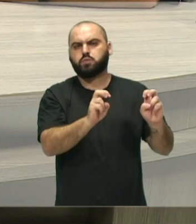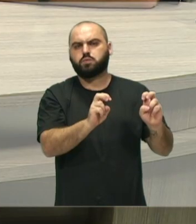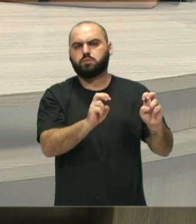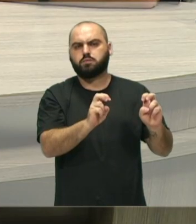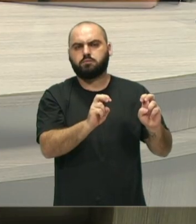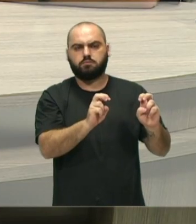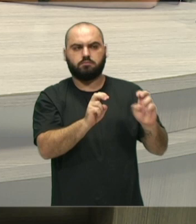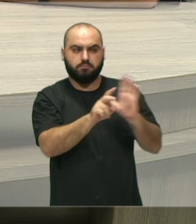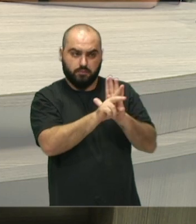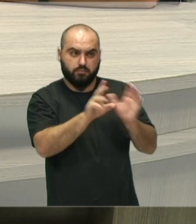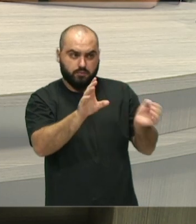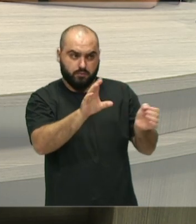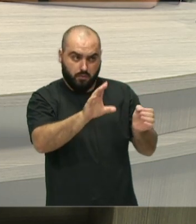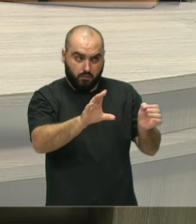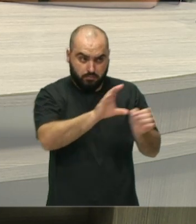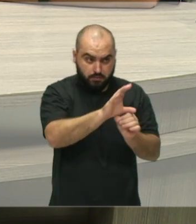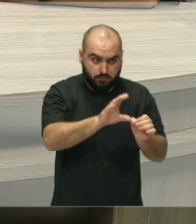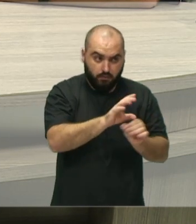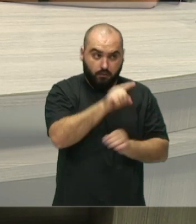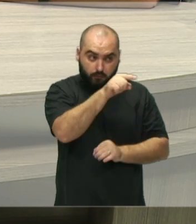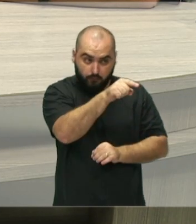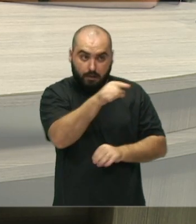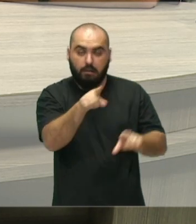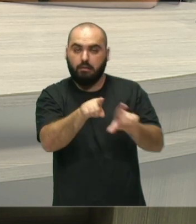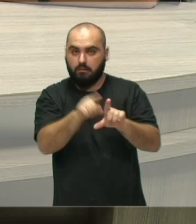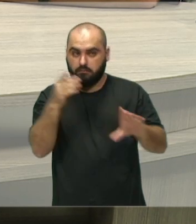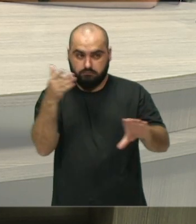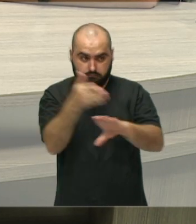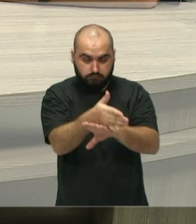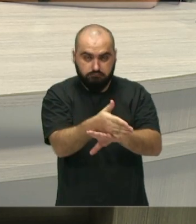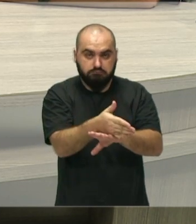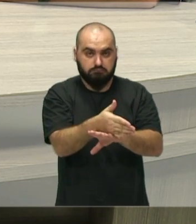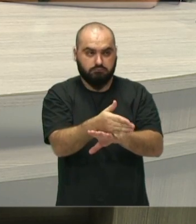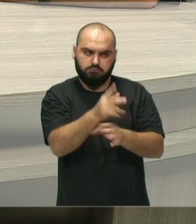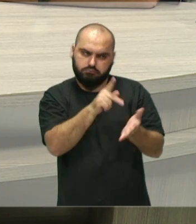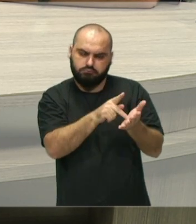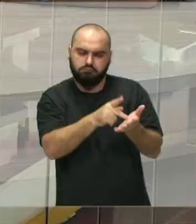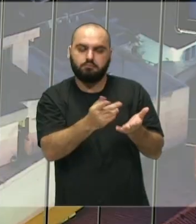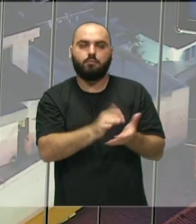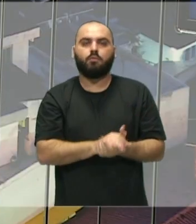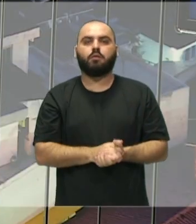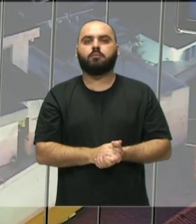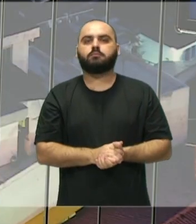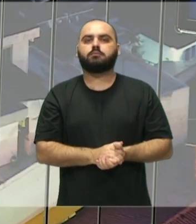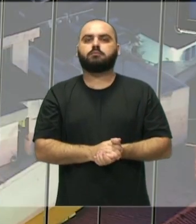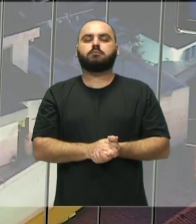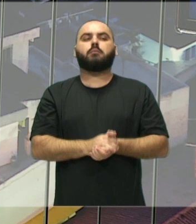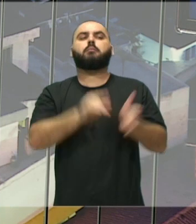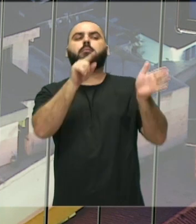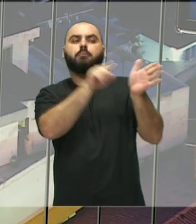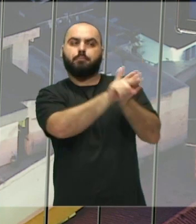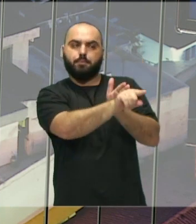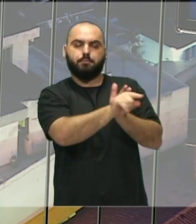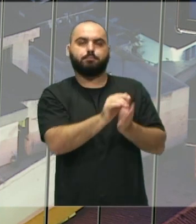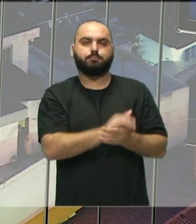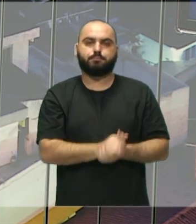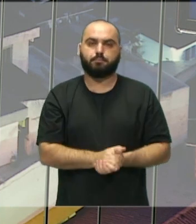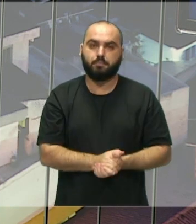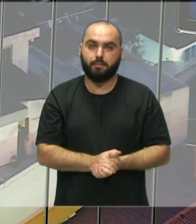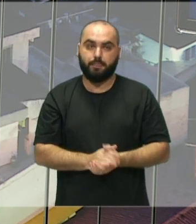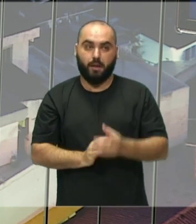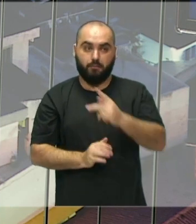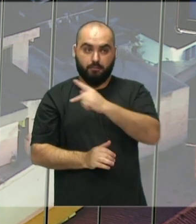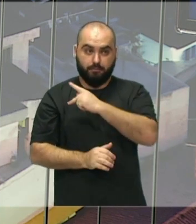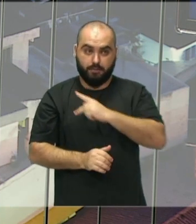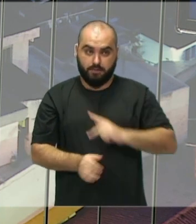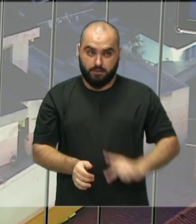da comissão, né, da qual vocês também integram, obviamente, o presidente da